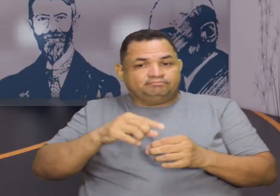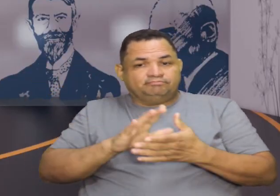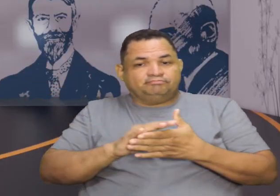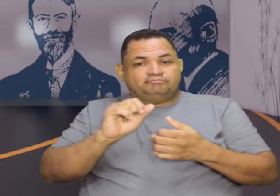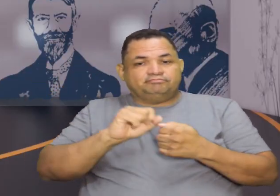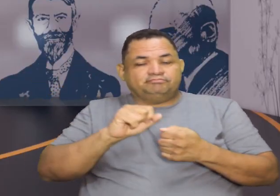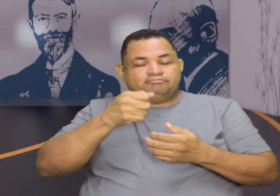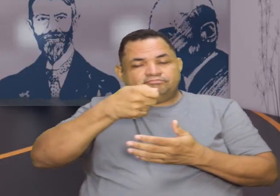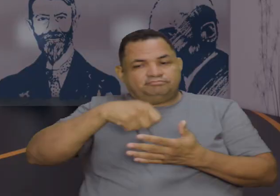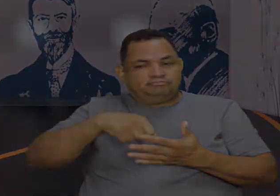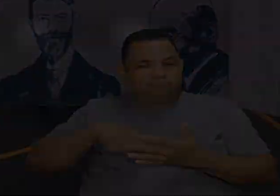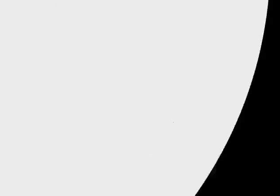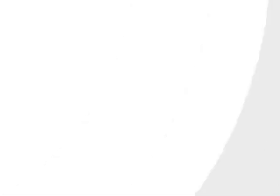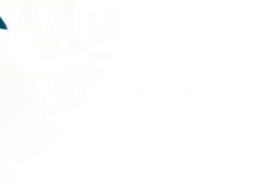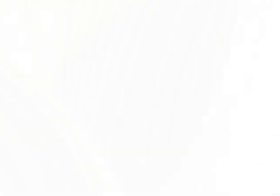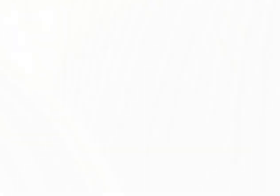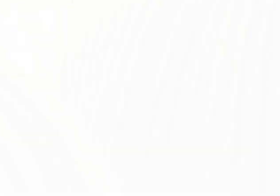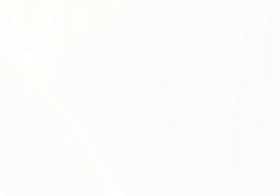volta para a correção.